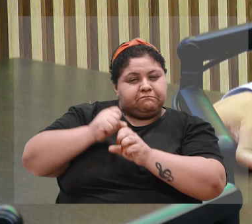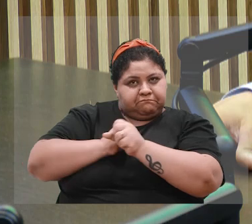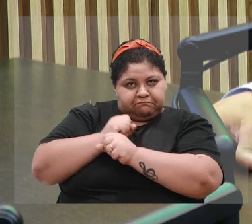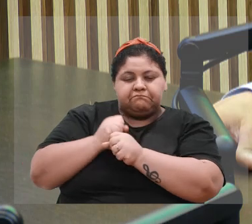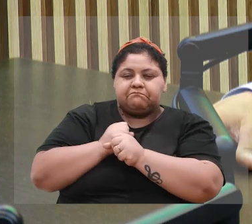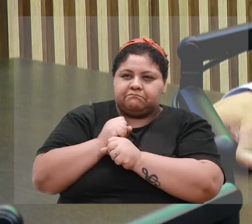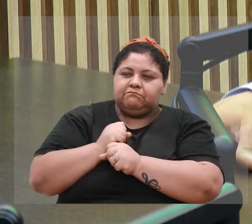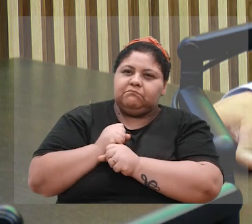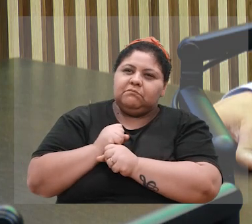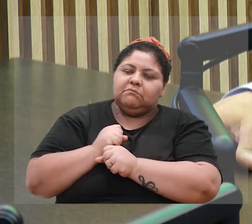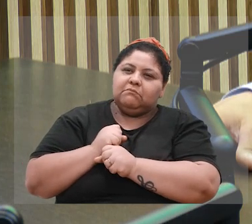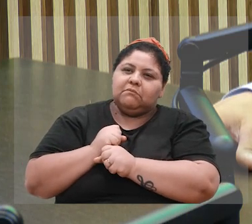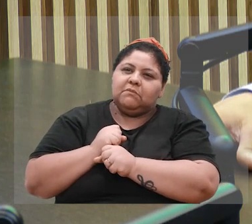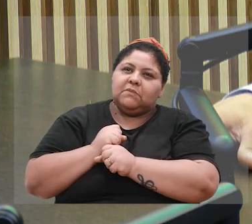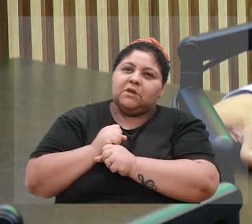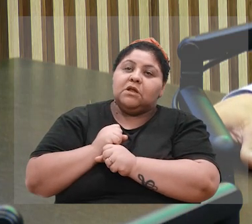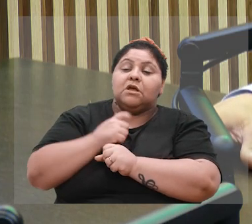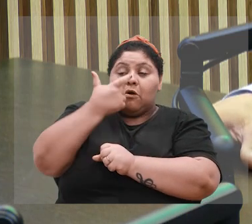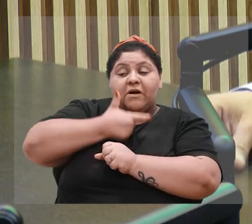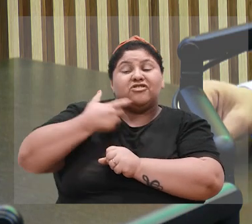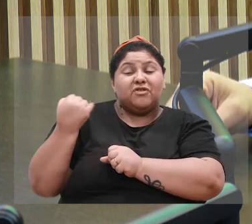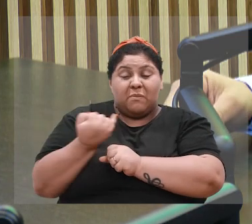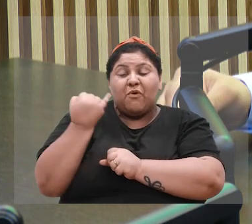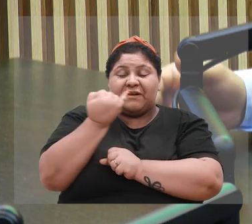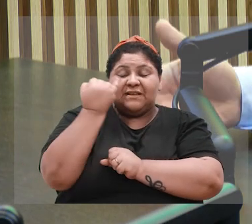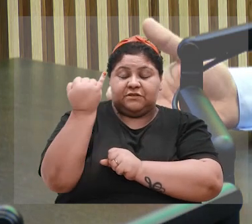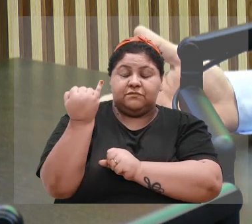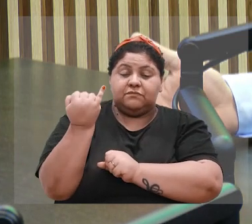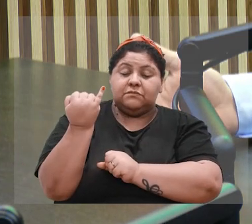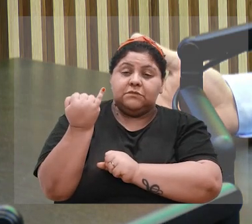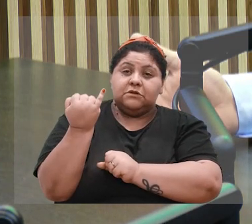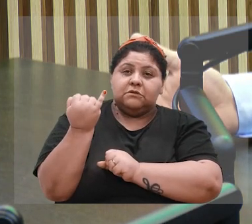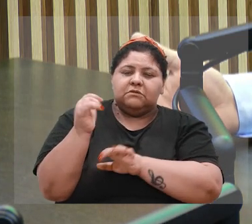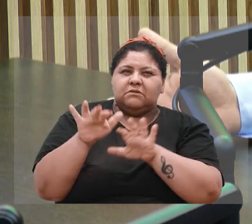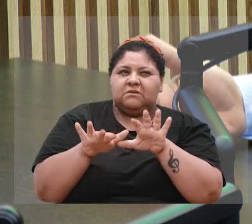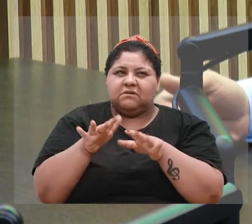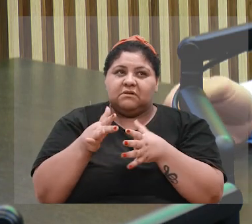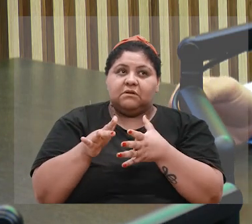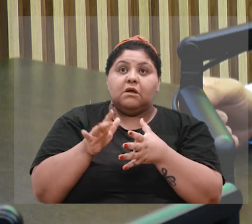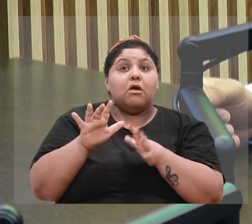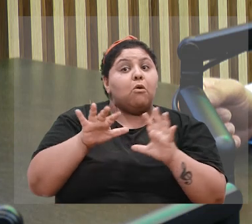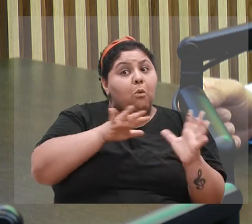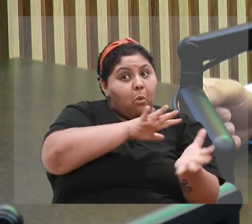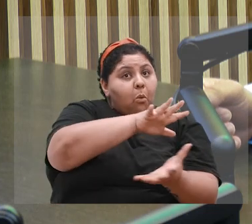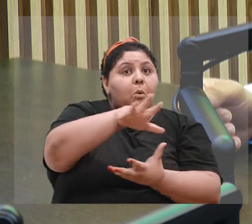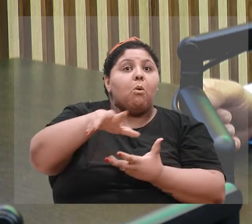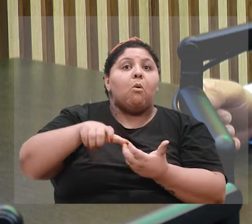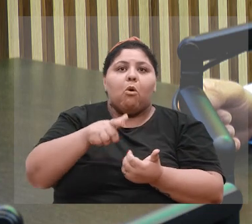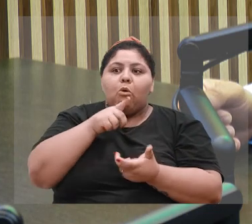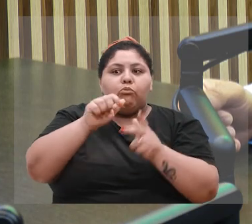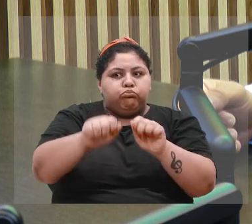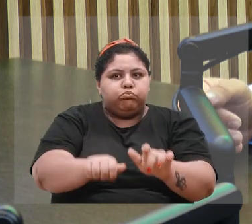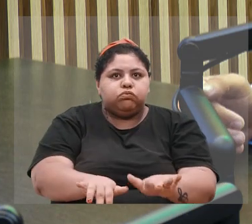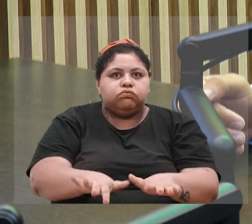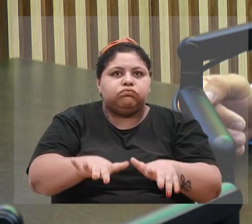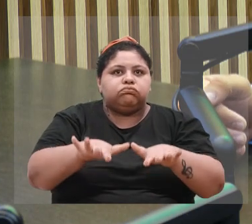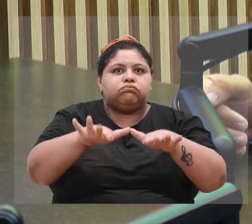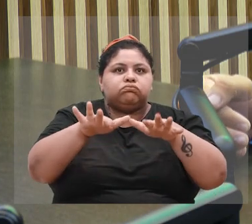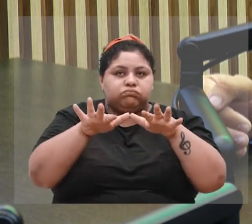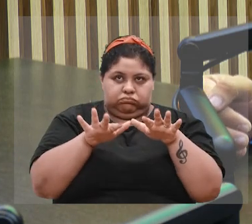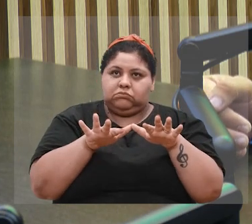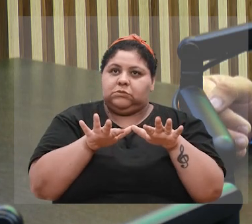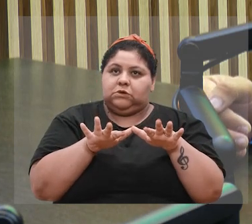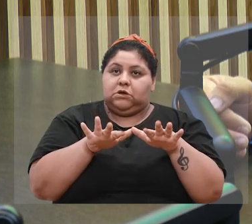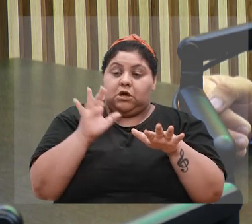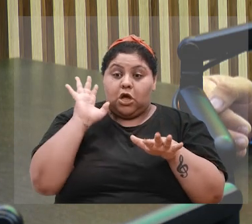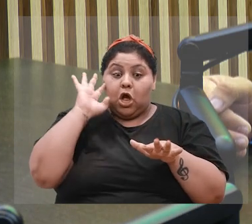eu julgo bem relevante, talvez mundo, foram as enchentes. Então, quando